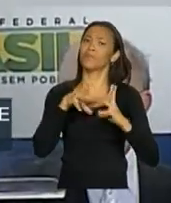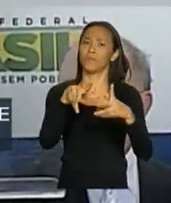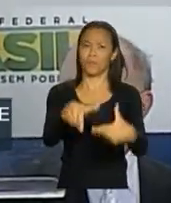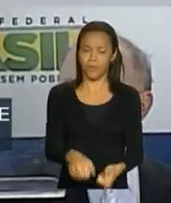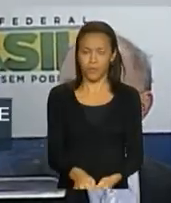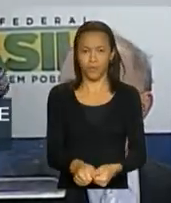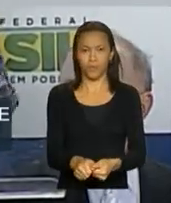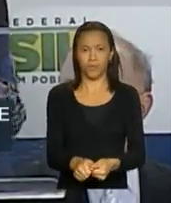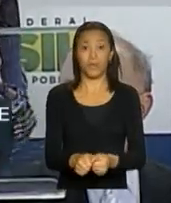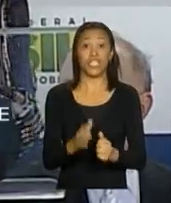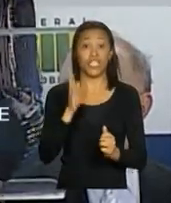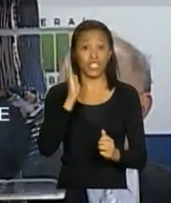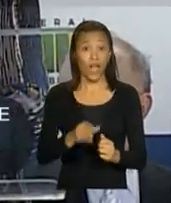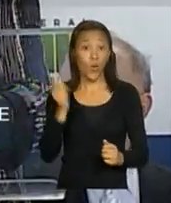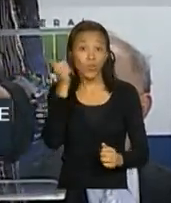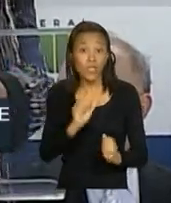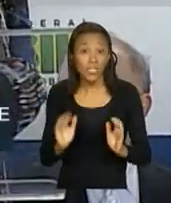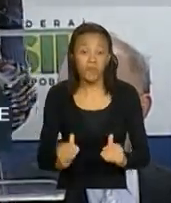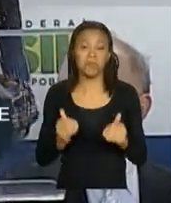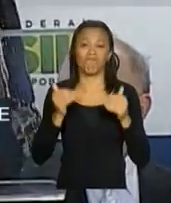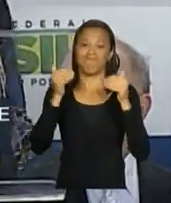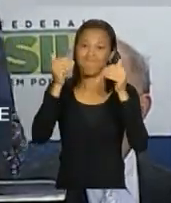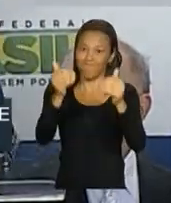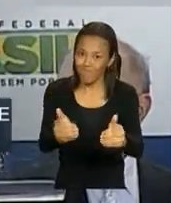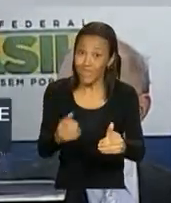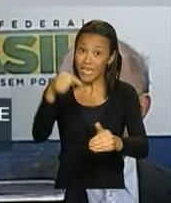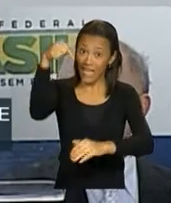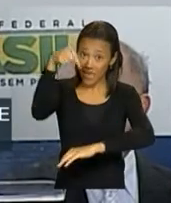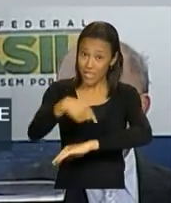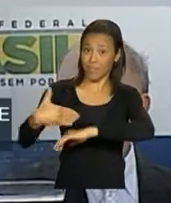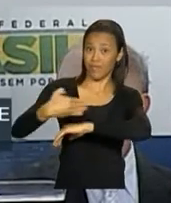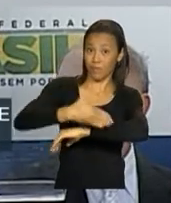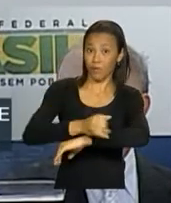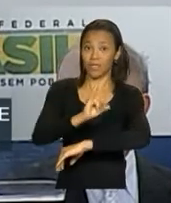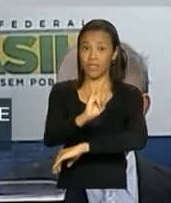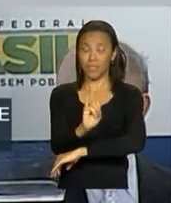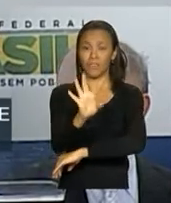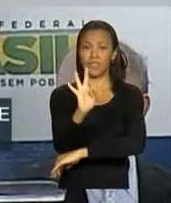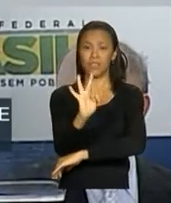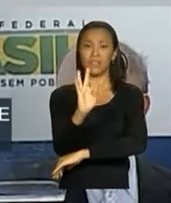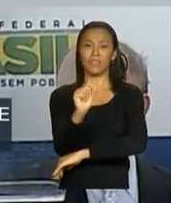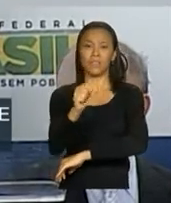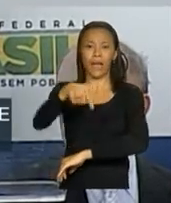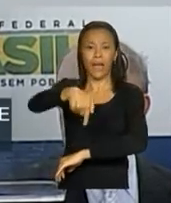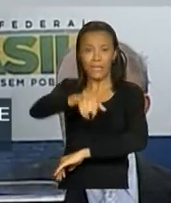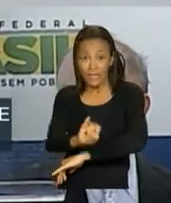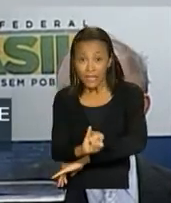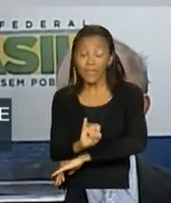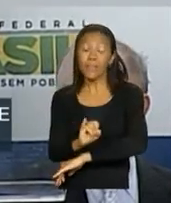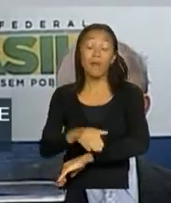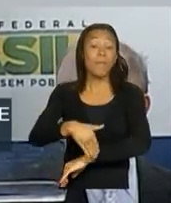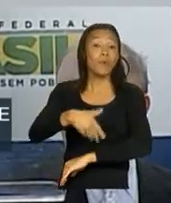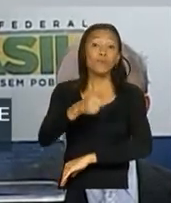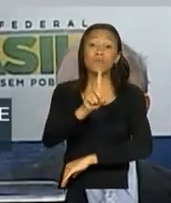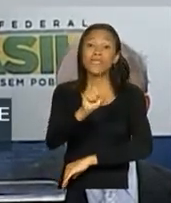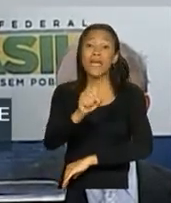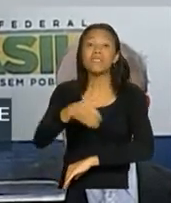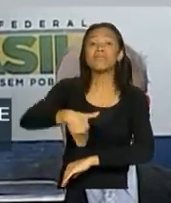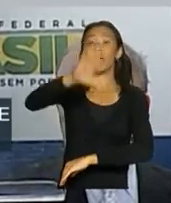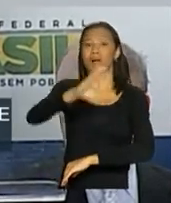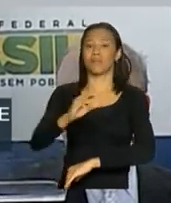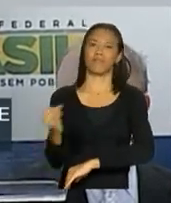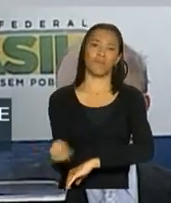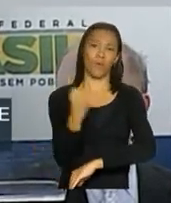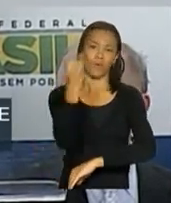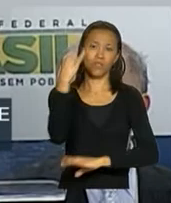é mais um passo para fazer do porto de Itaqui um dos dez mais importantes portos